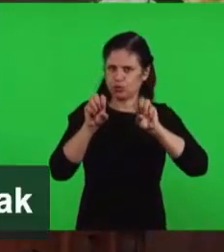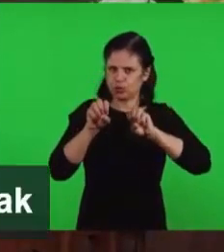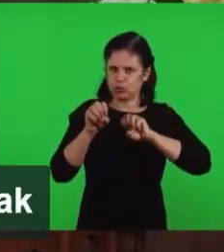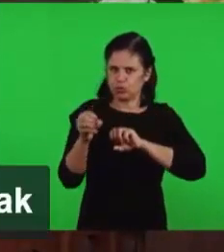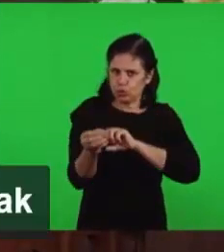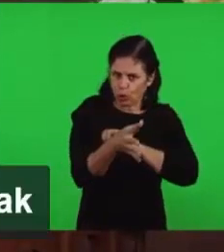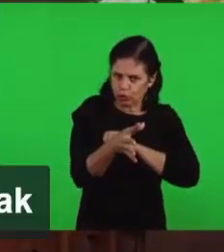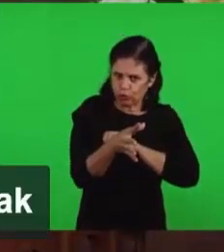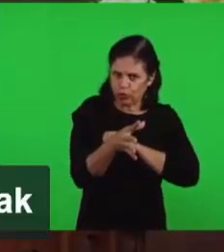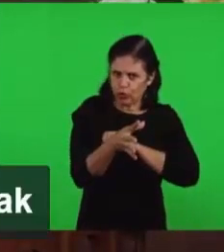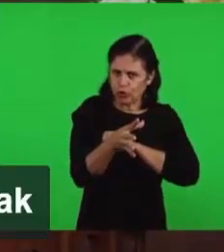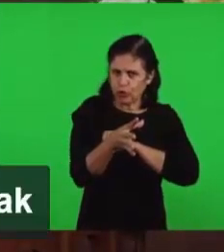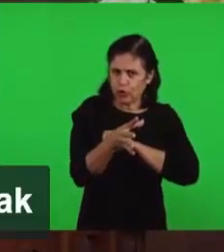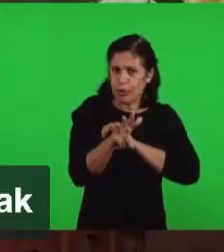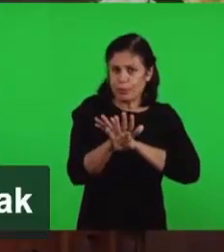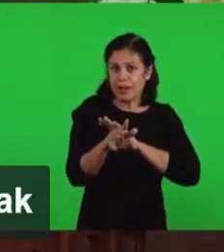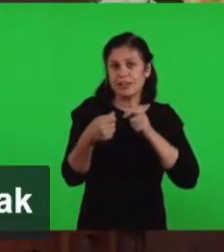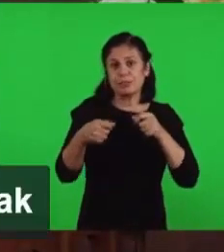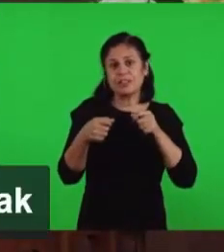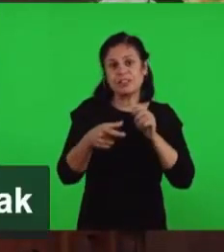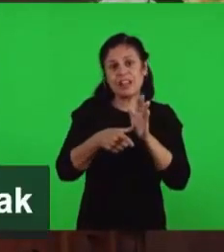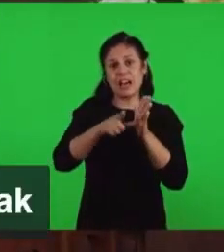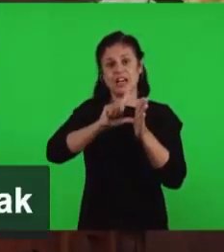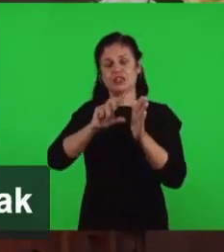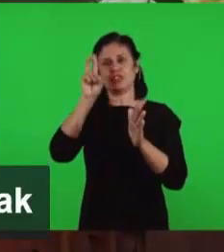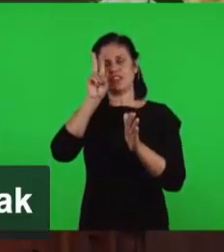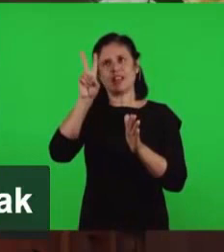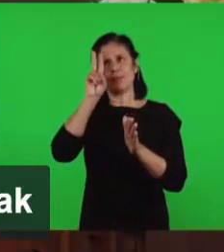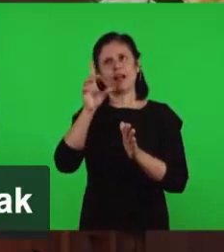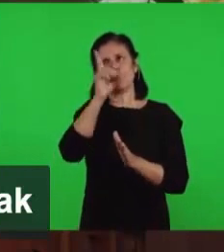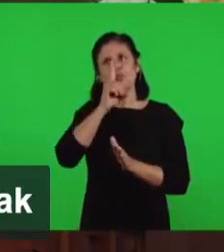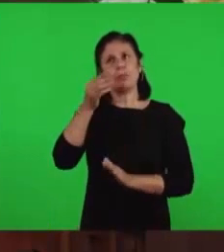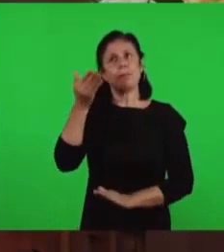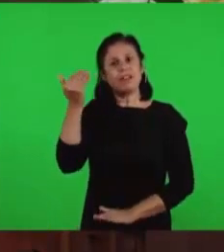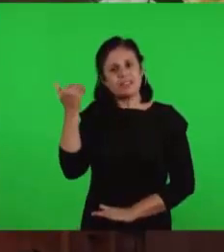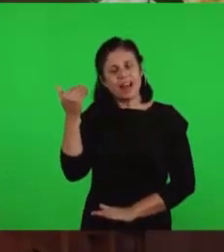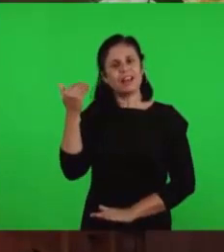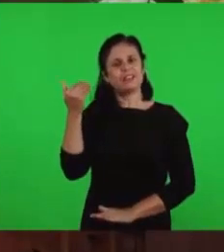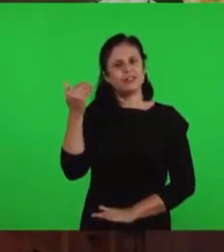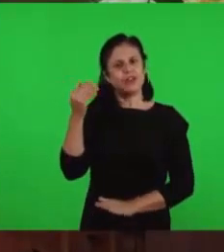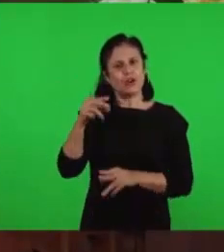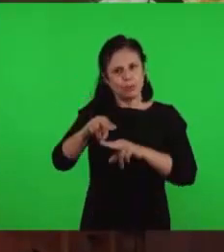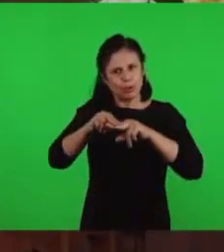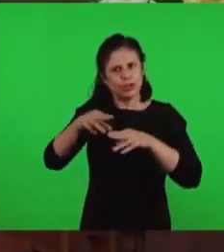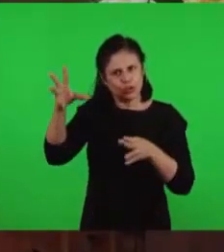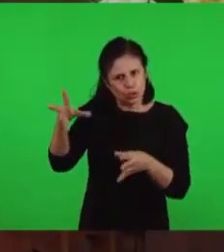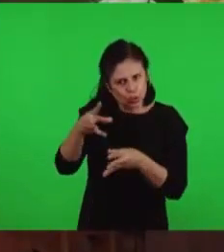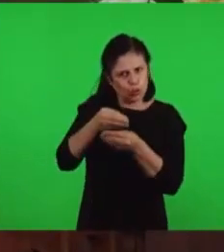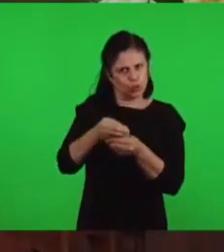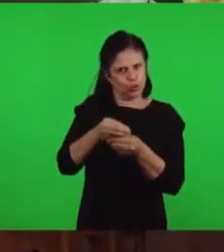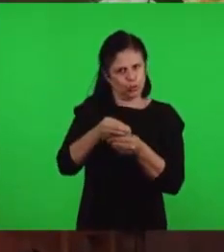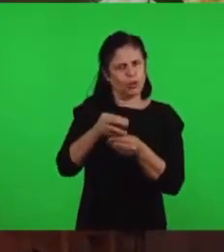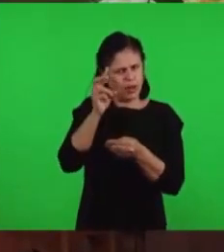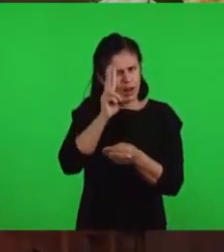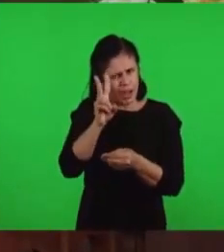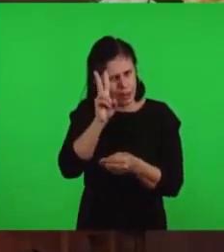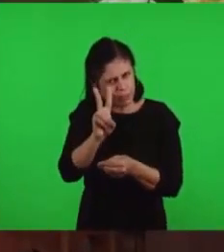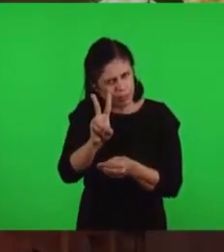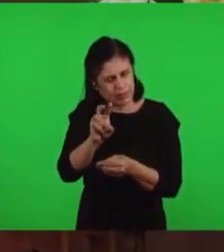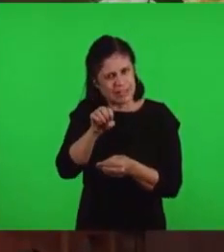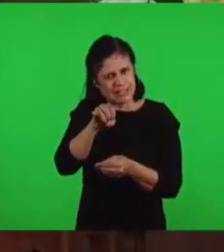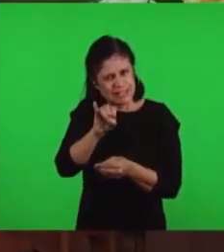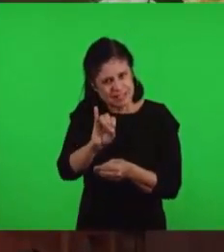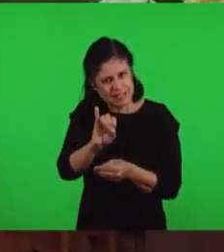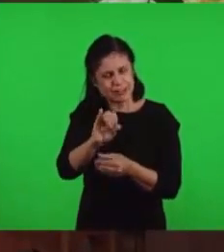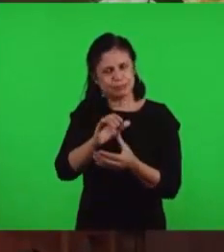sem que os irmãos recordem sobre isso e não falamos sobre isso o domingo passado se voltarmos